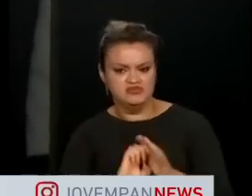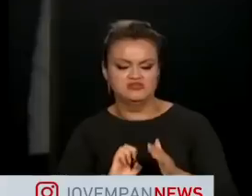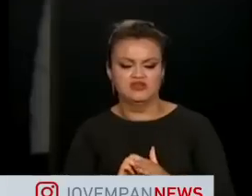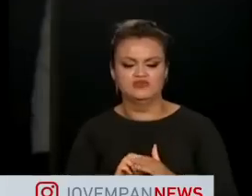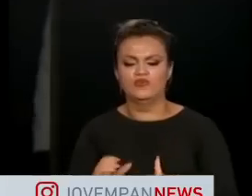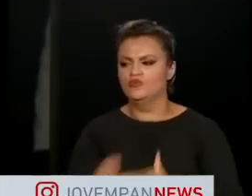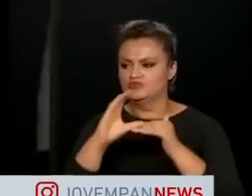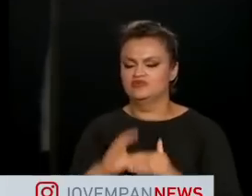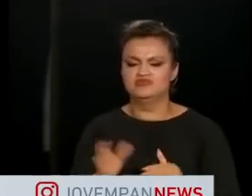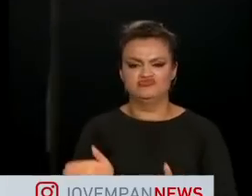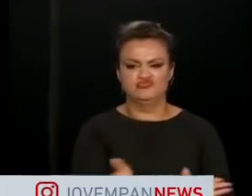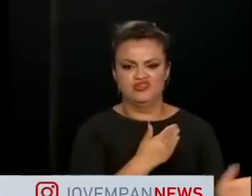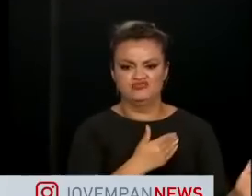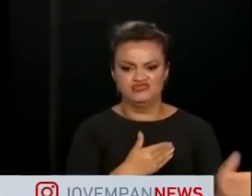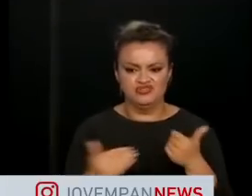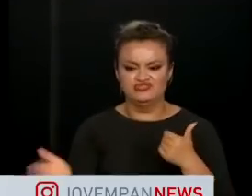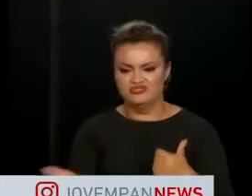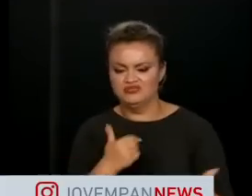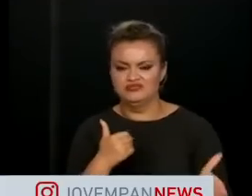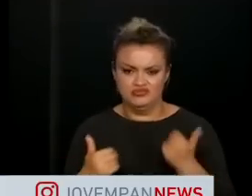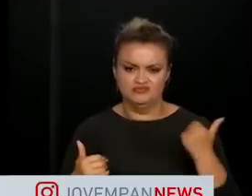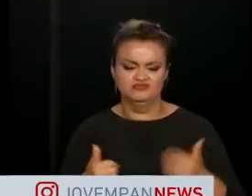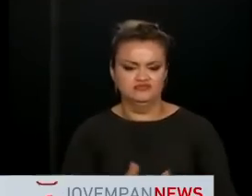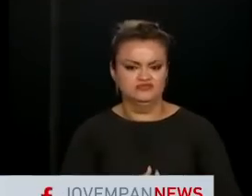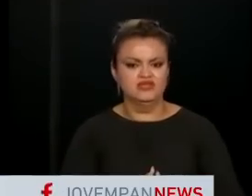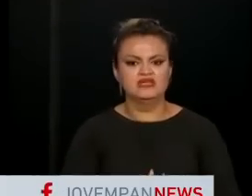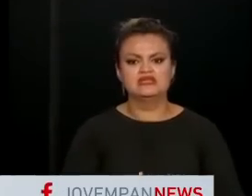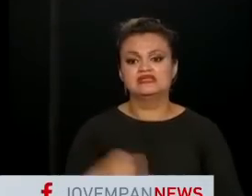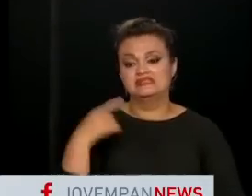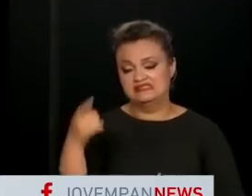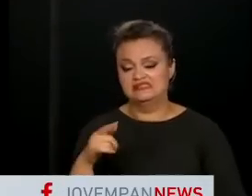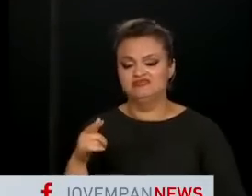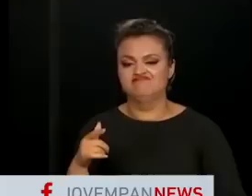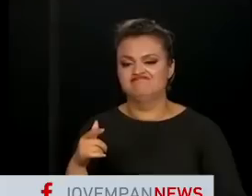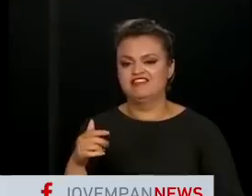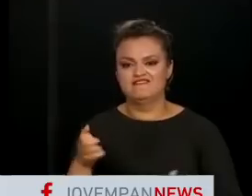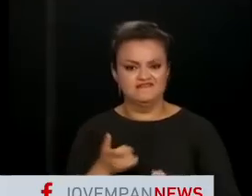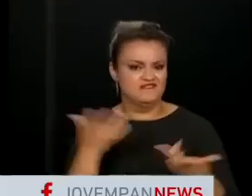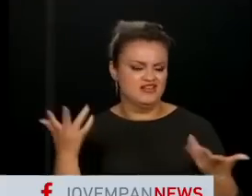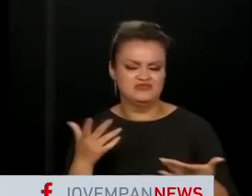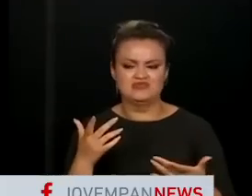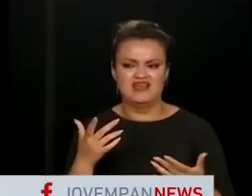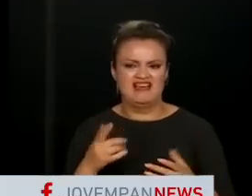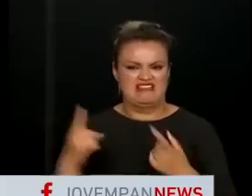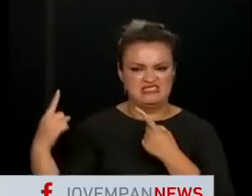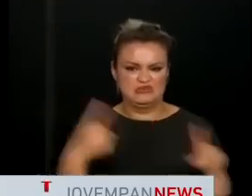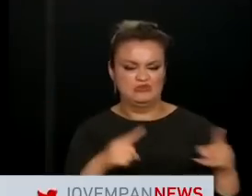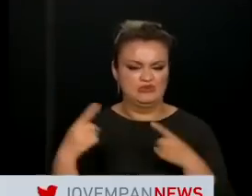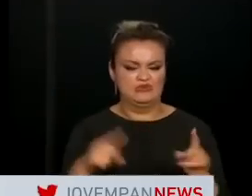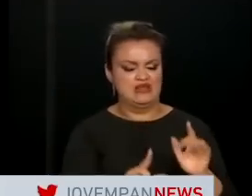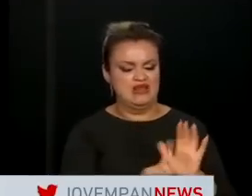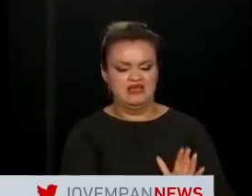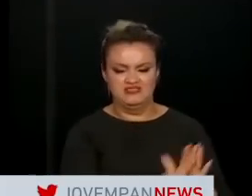dos conselhos e outros mecanismos de participação social, e até os recorrentes e conhecidos ataques à lei de